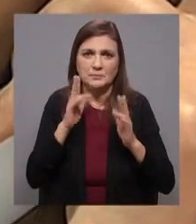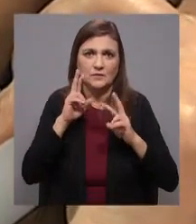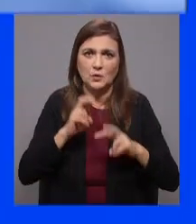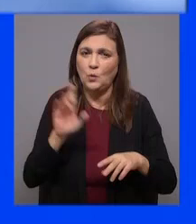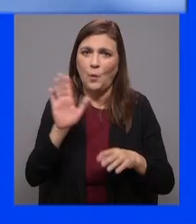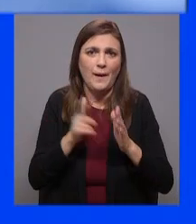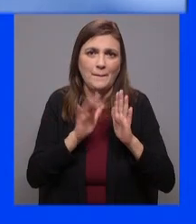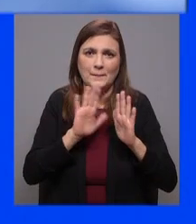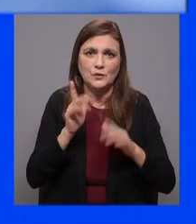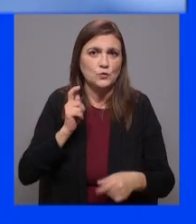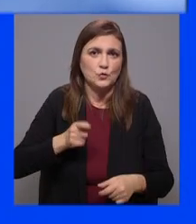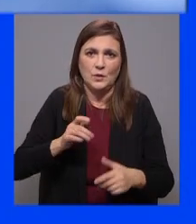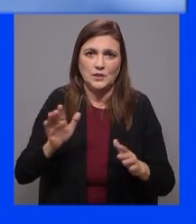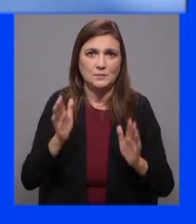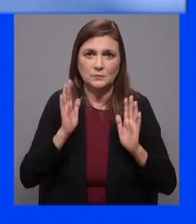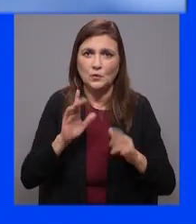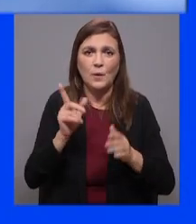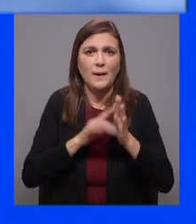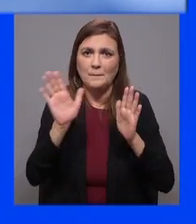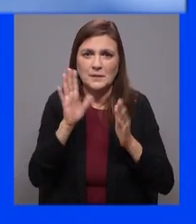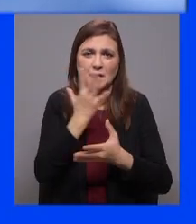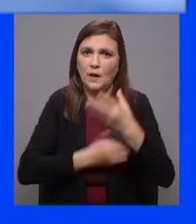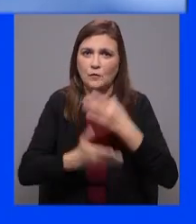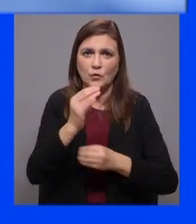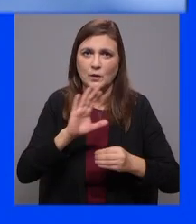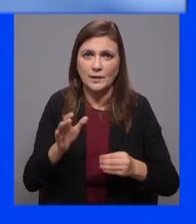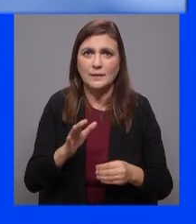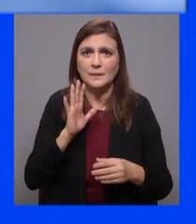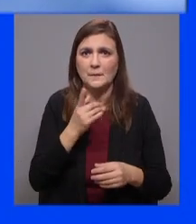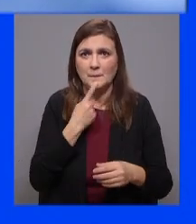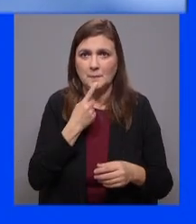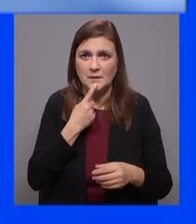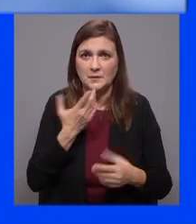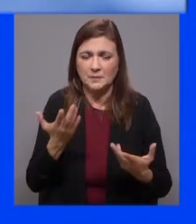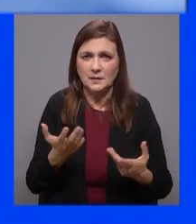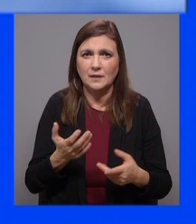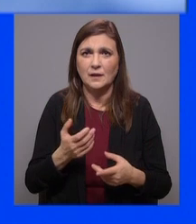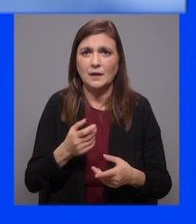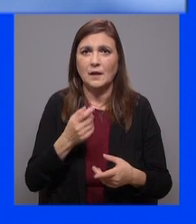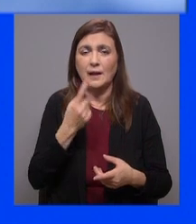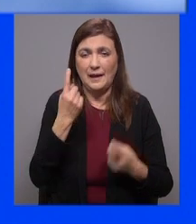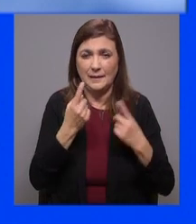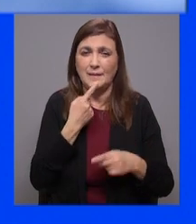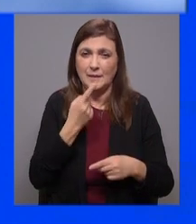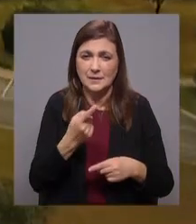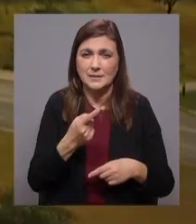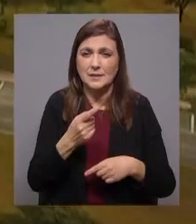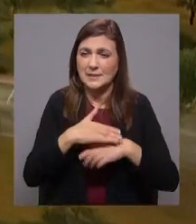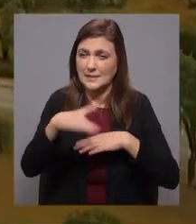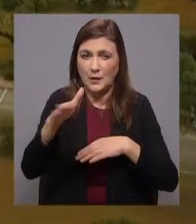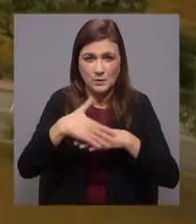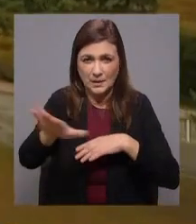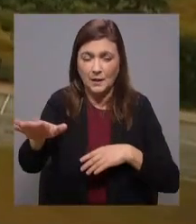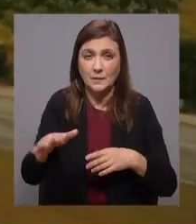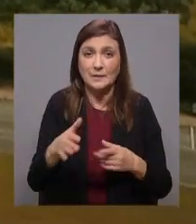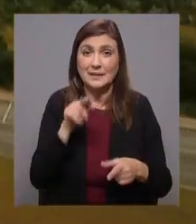não é preciso ser juiz, não é preciso ser advogado para perceber que, para alguém dizer saiam, saiam,